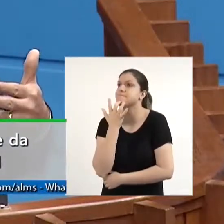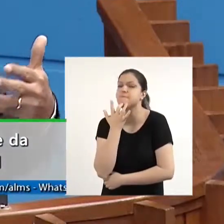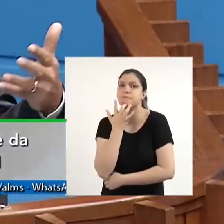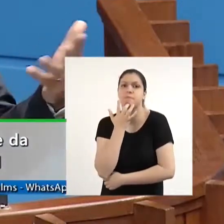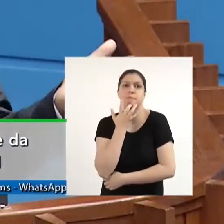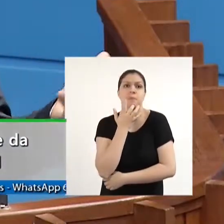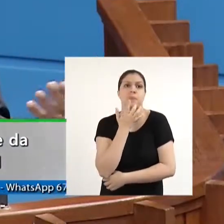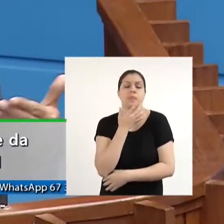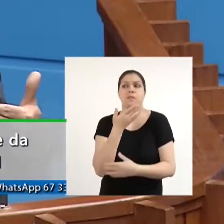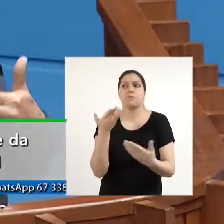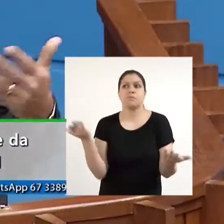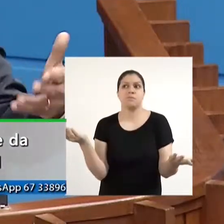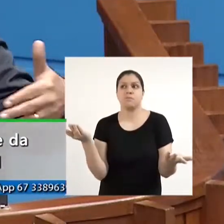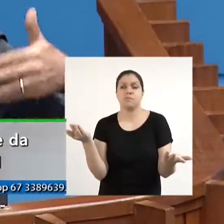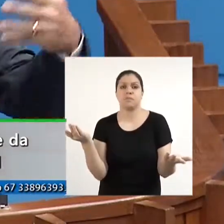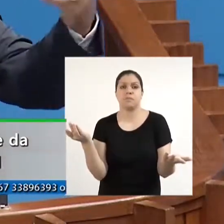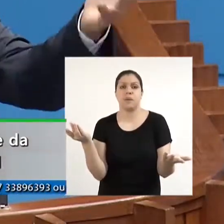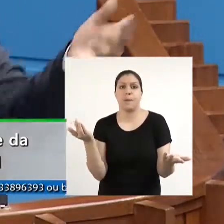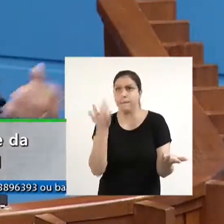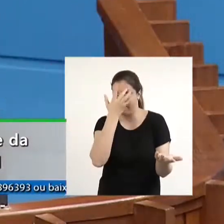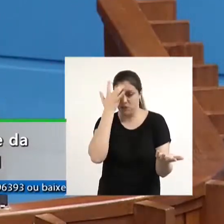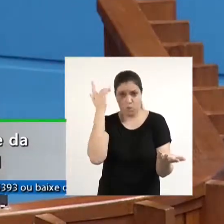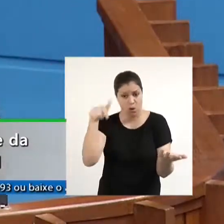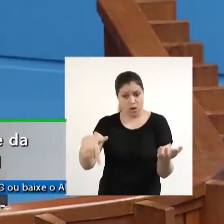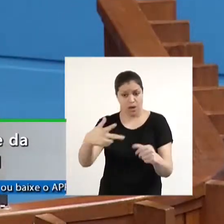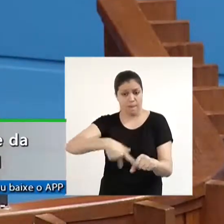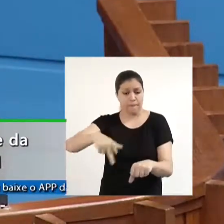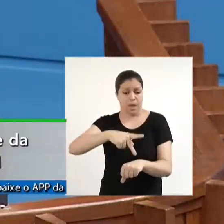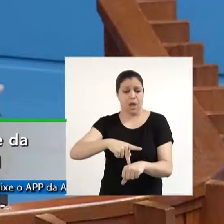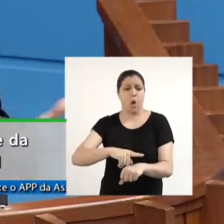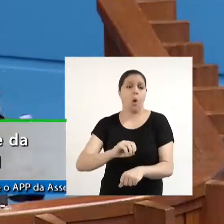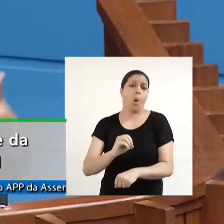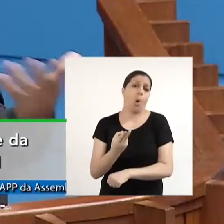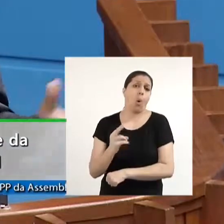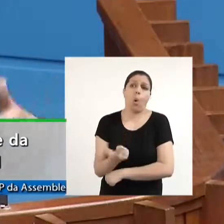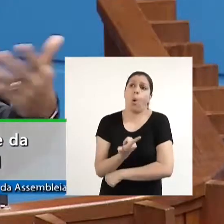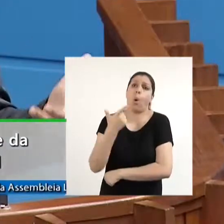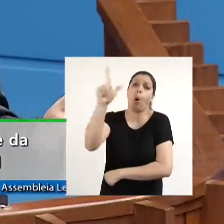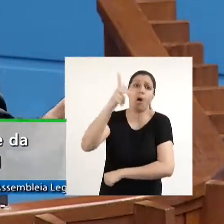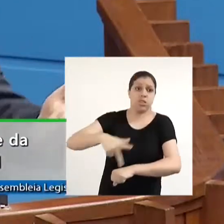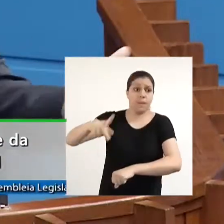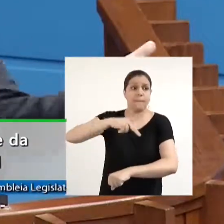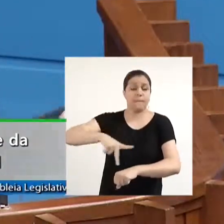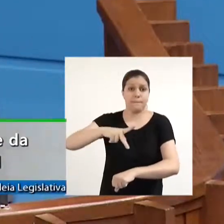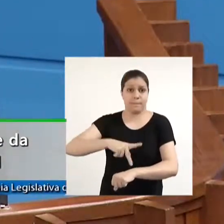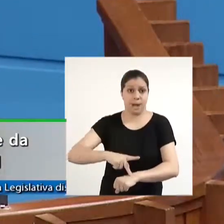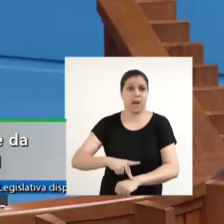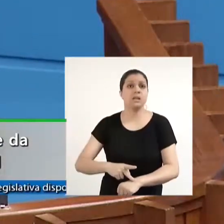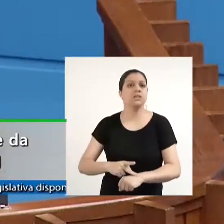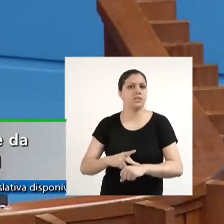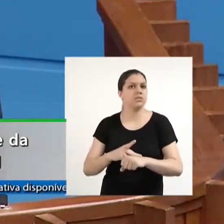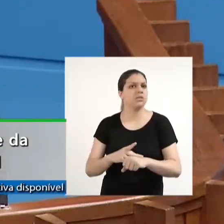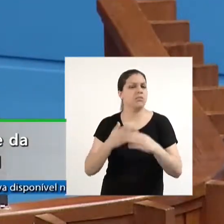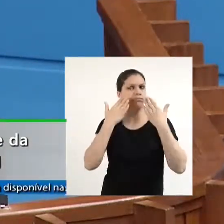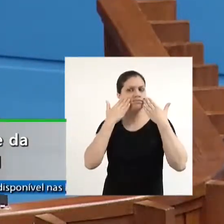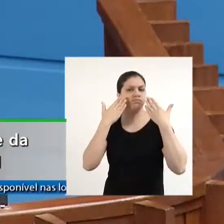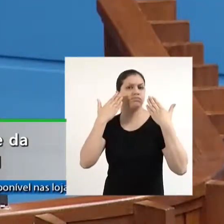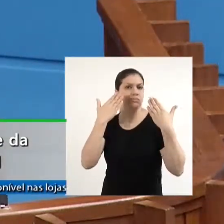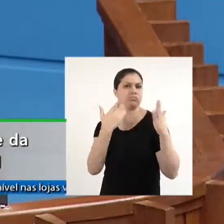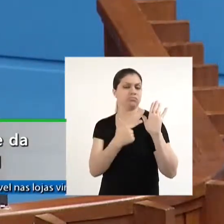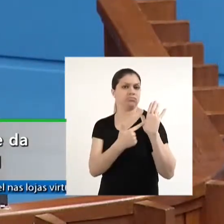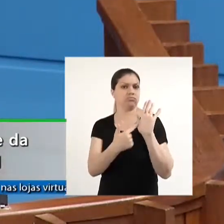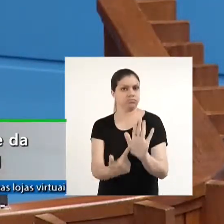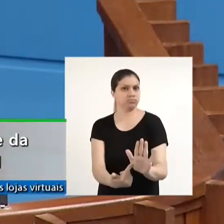do nosso país e, por que não dizer, de outros países que se fizeram notoriedade e que